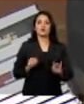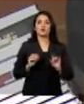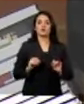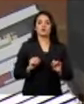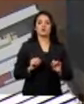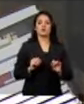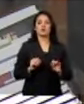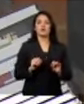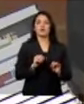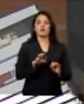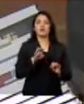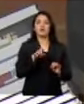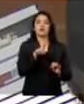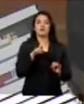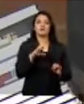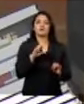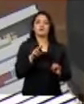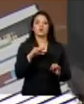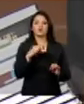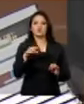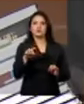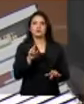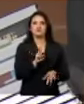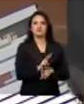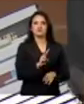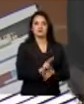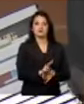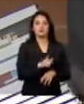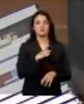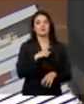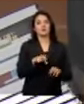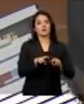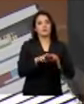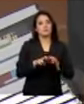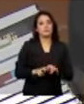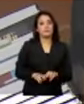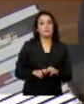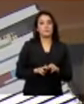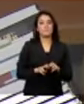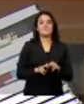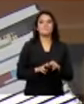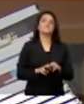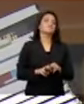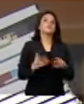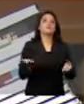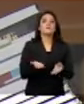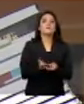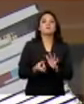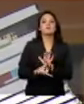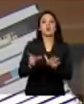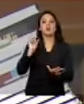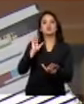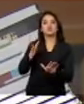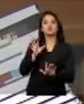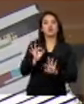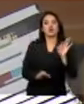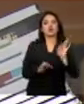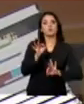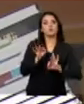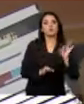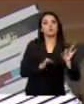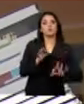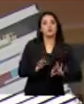provisória. Discorre sobre os efeitos dos precedentes firmados em julgamento de recursos